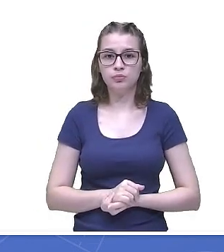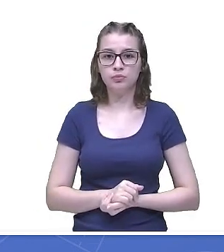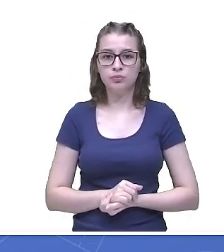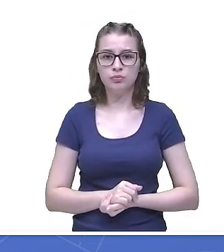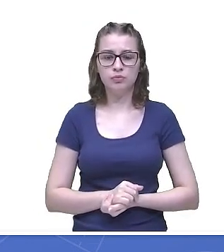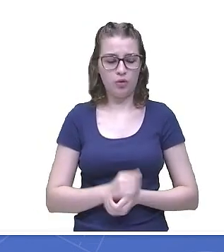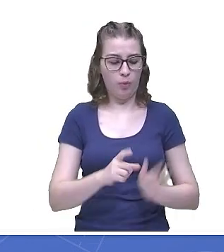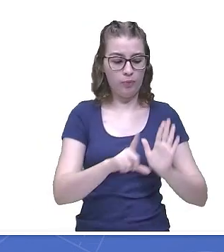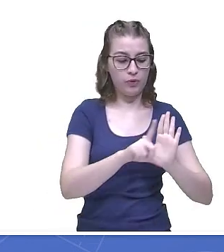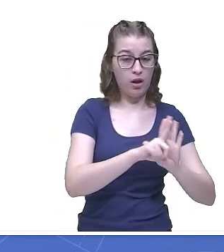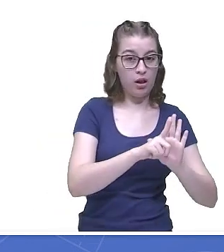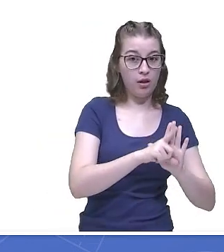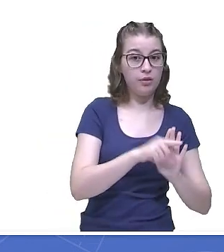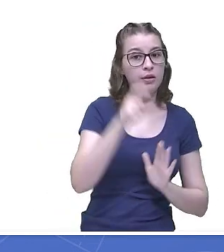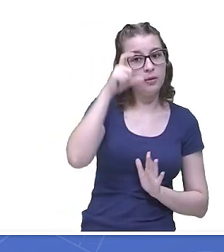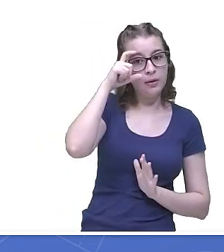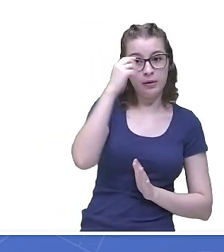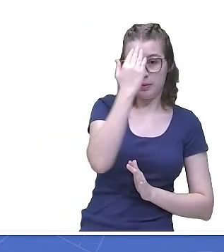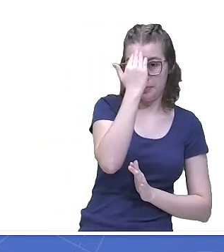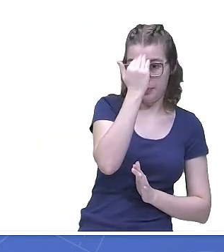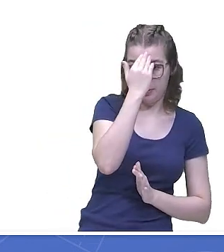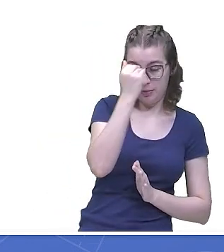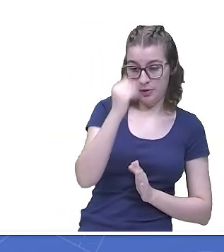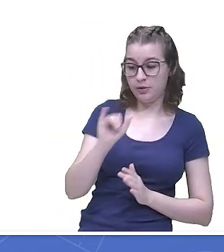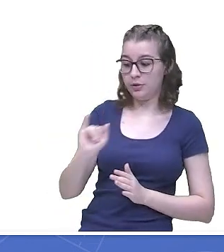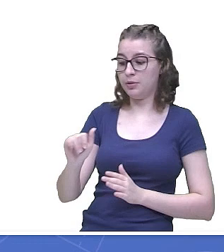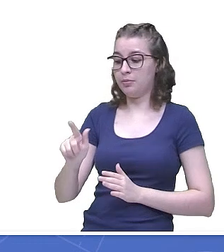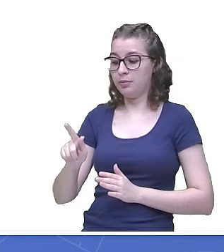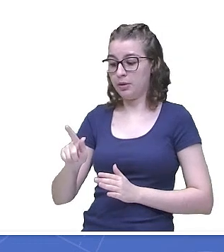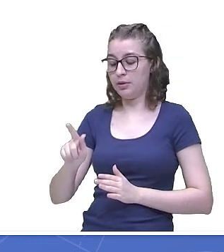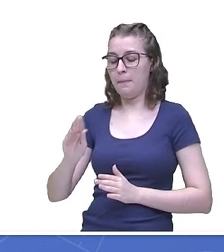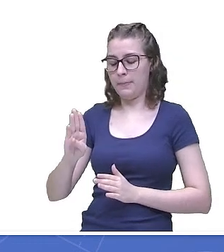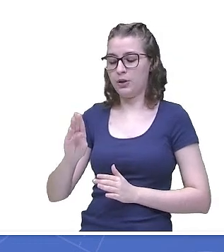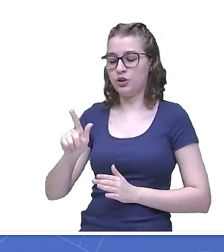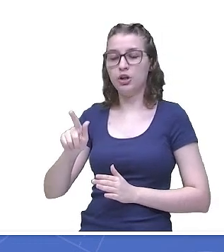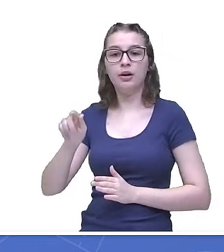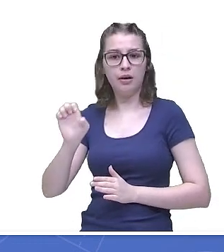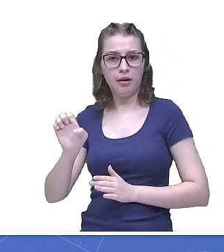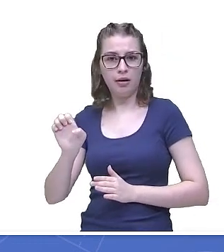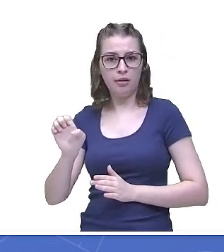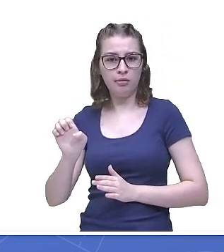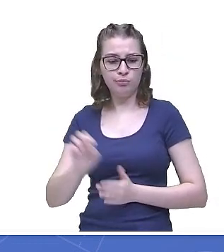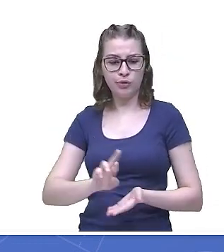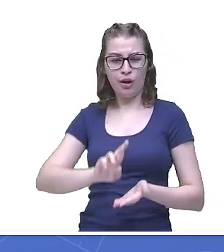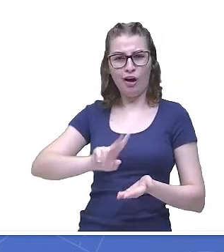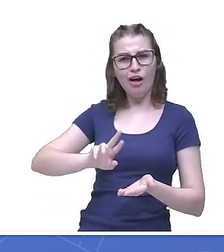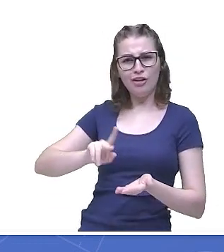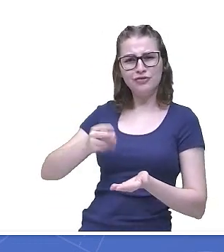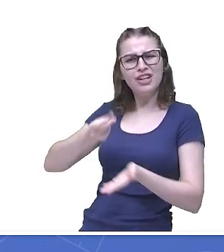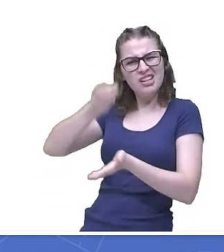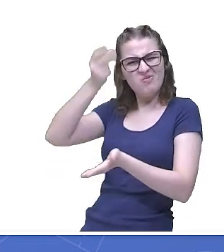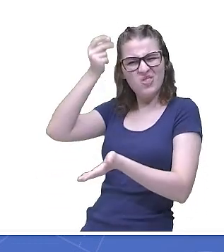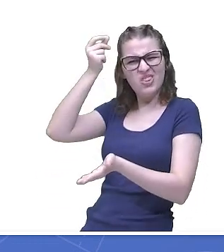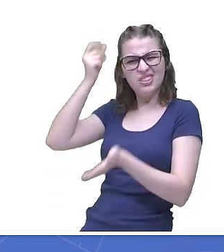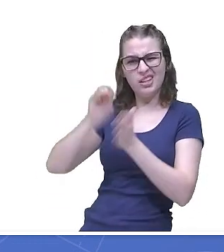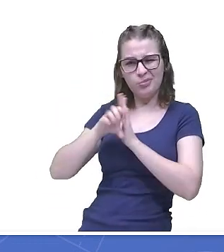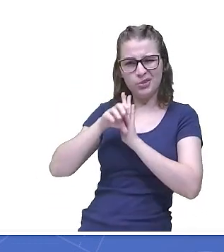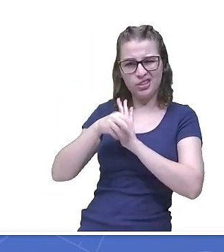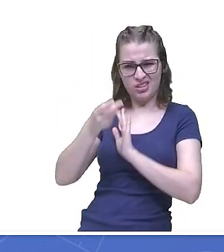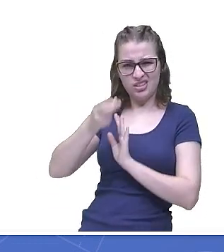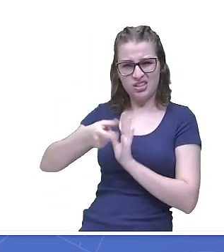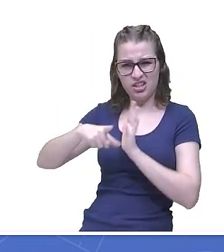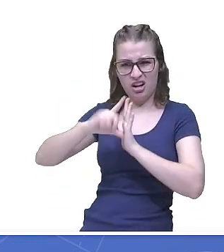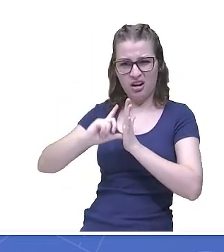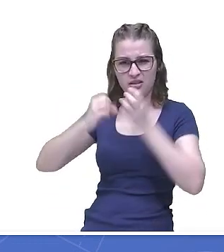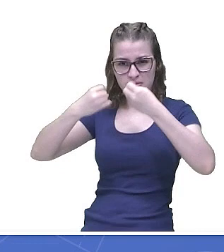da Penha, pela Lei Maria da Penha e pelo IBGE, diferem daquele primeiro conceito da família